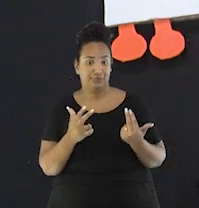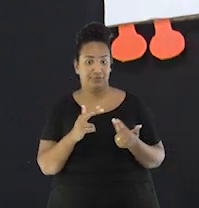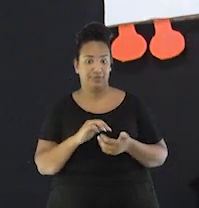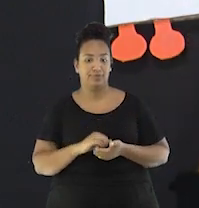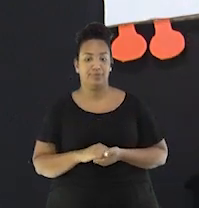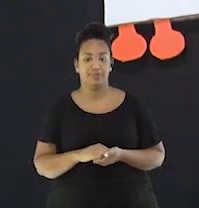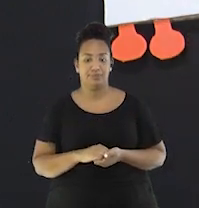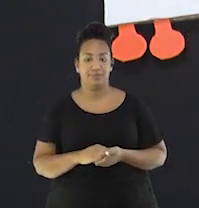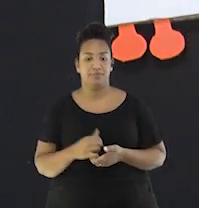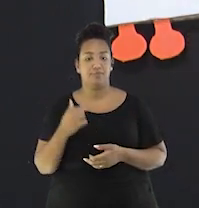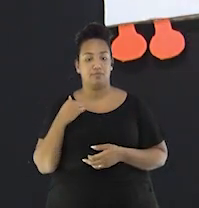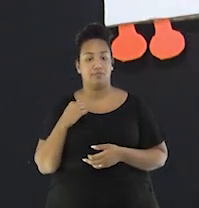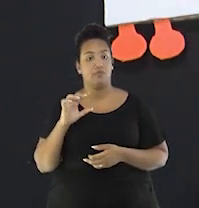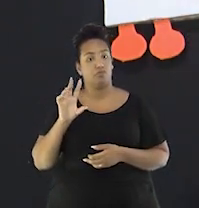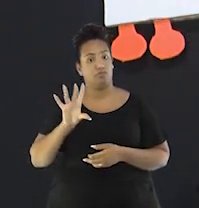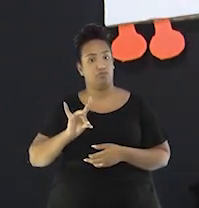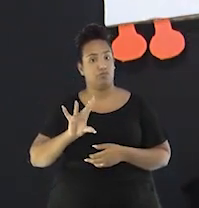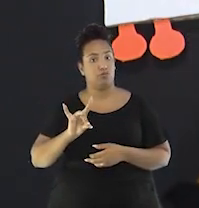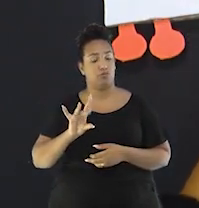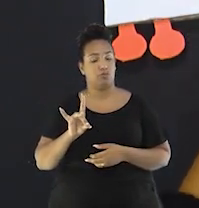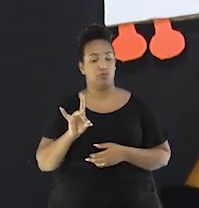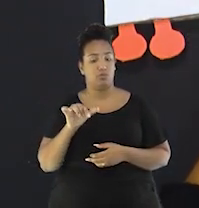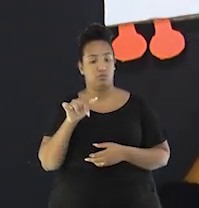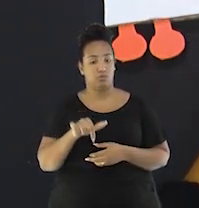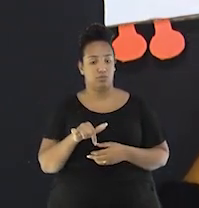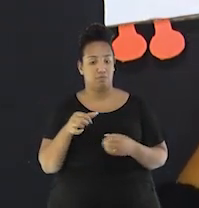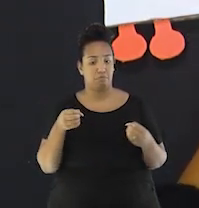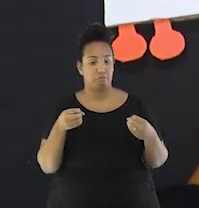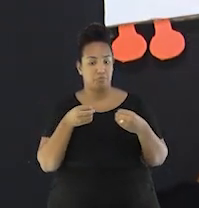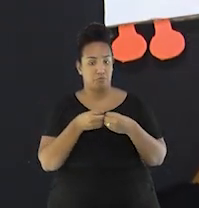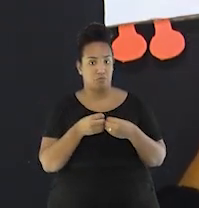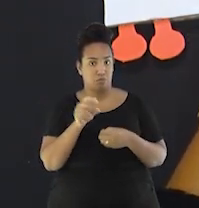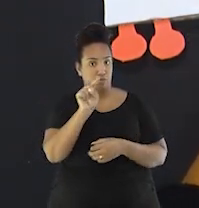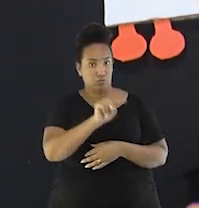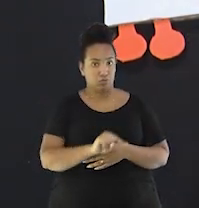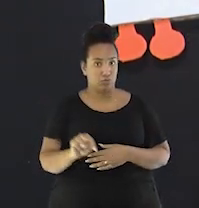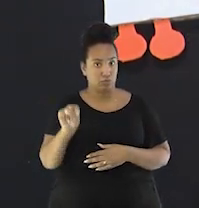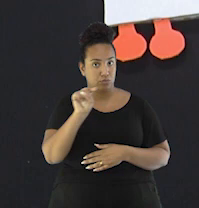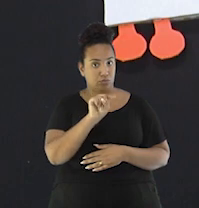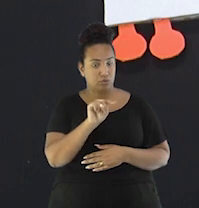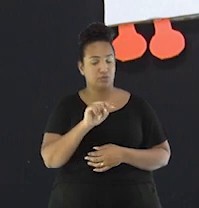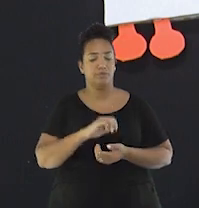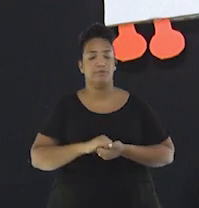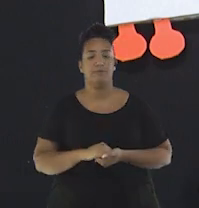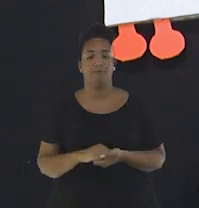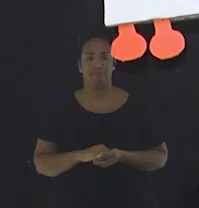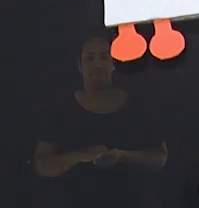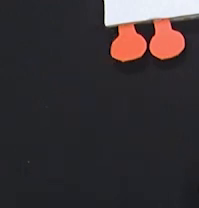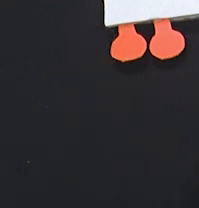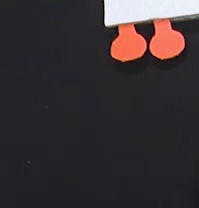sair. E fica dessa forma. E eu vou colar aqui próximo do círculo.